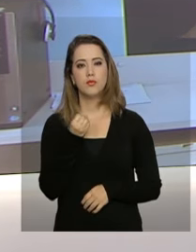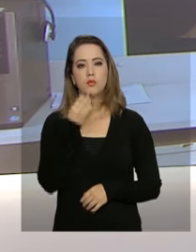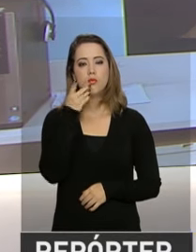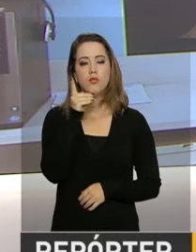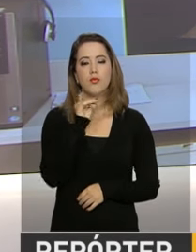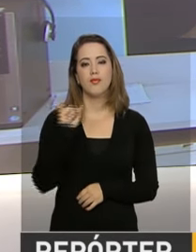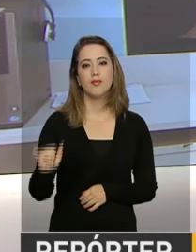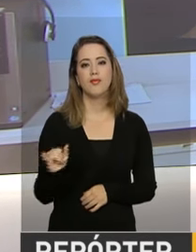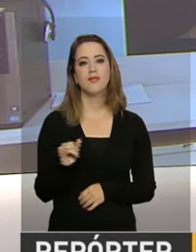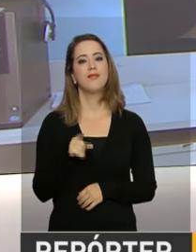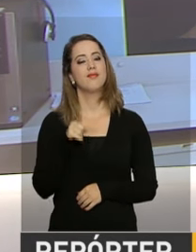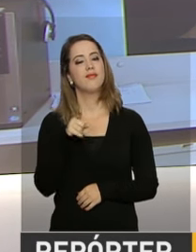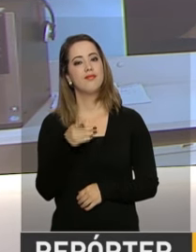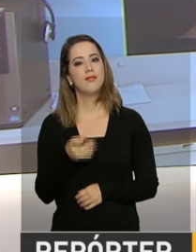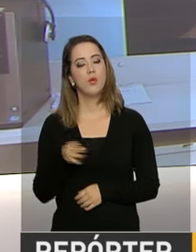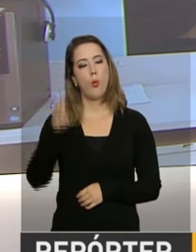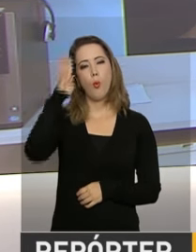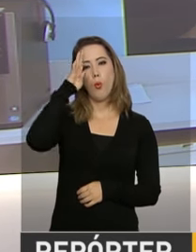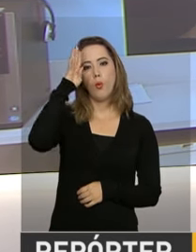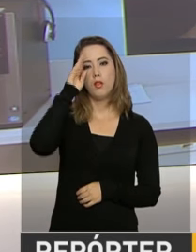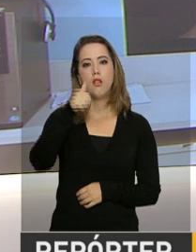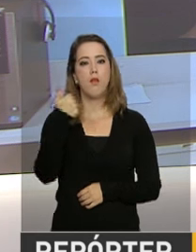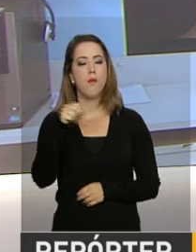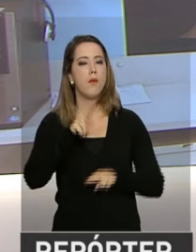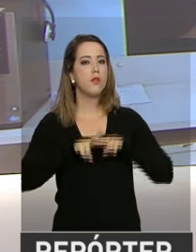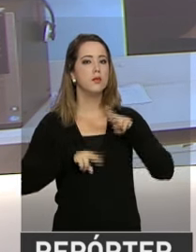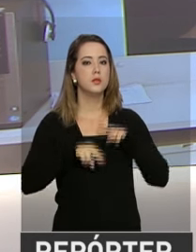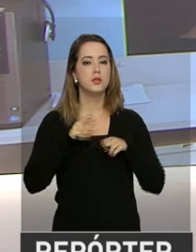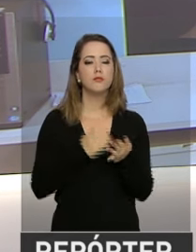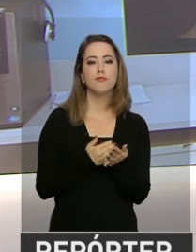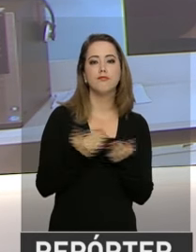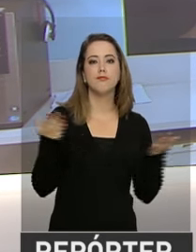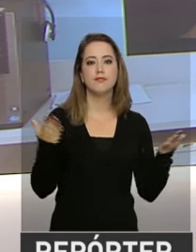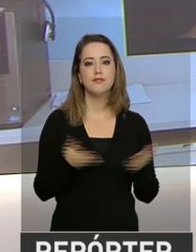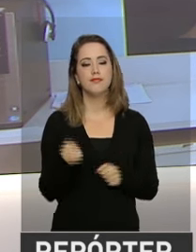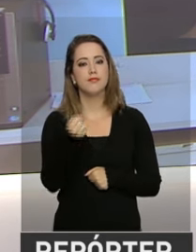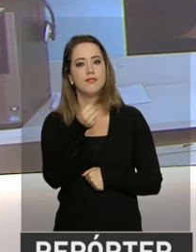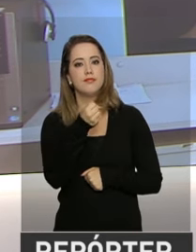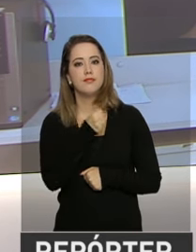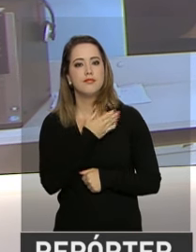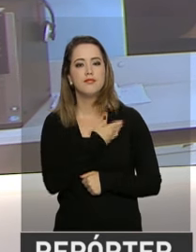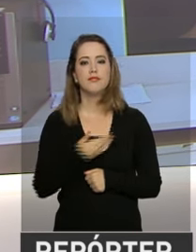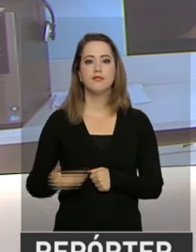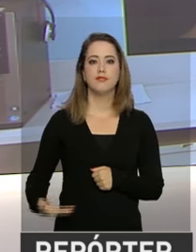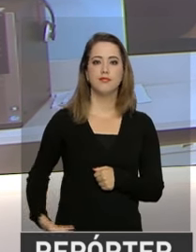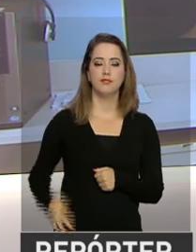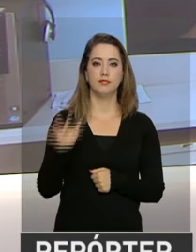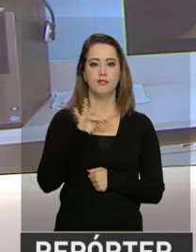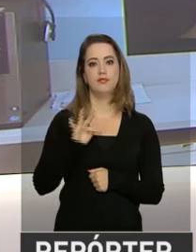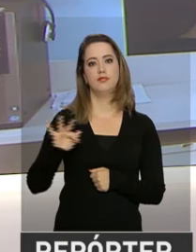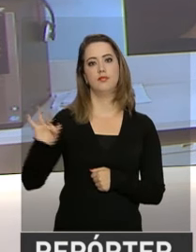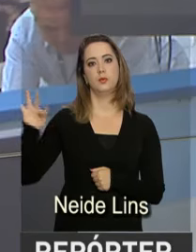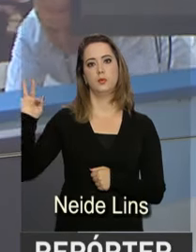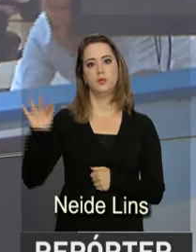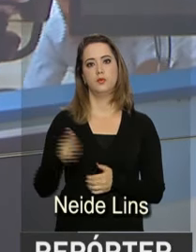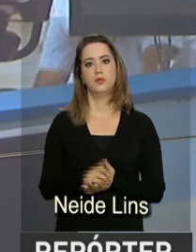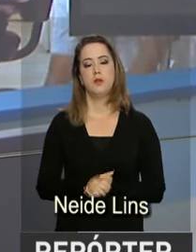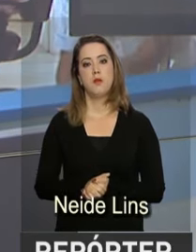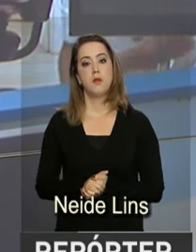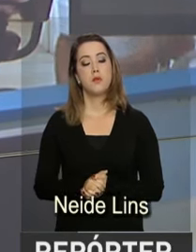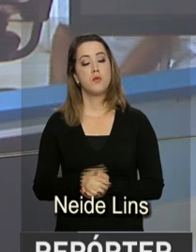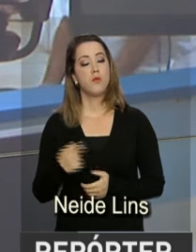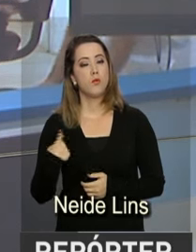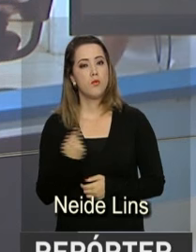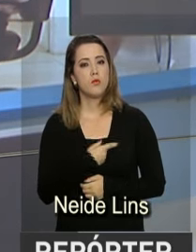Olá, um ótimo dia para você. Quarta-feira, 1º de junho, começa agora o Repórter NBR com as notícias do governo federal.